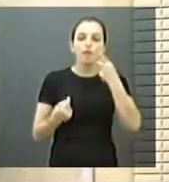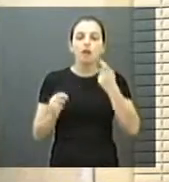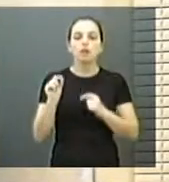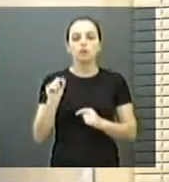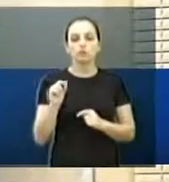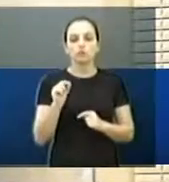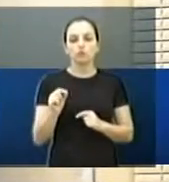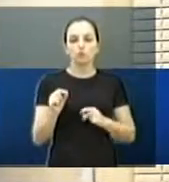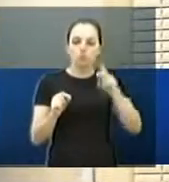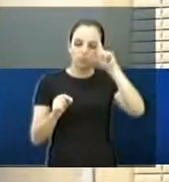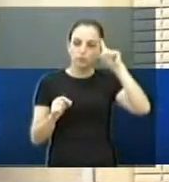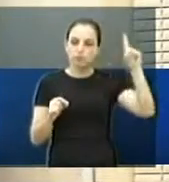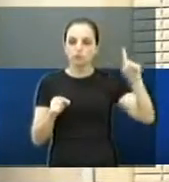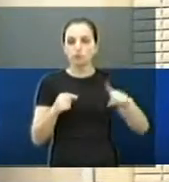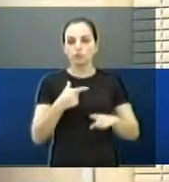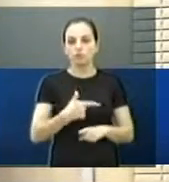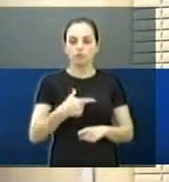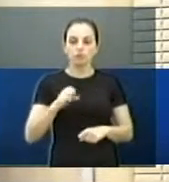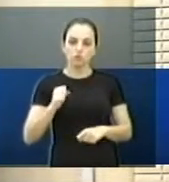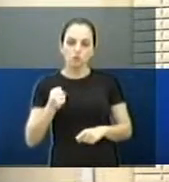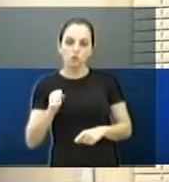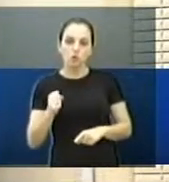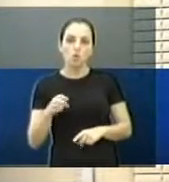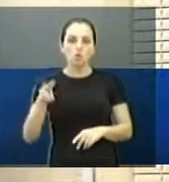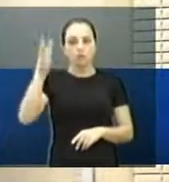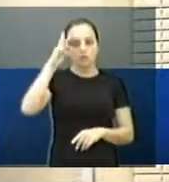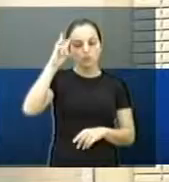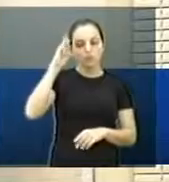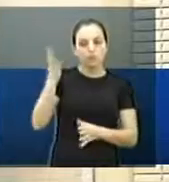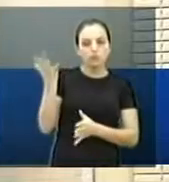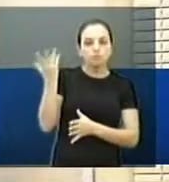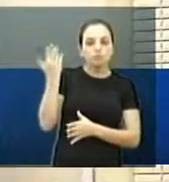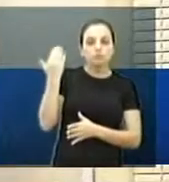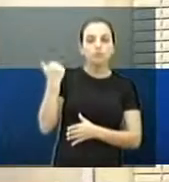no dia 28 de maio, na terça-feira passada,